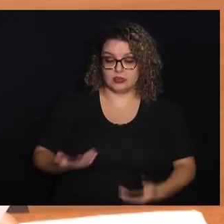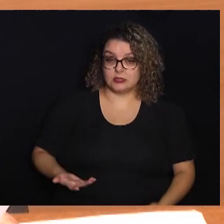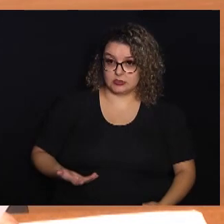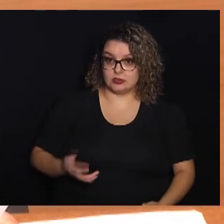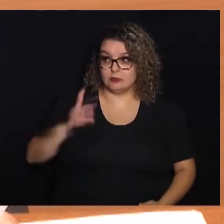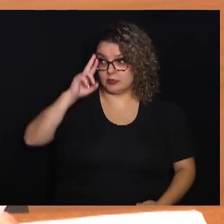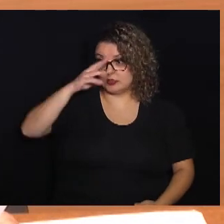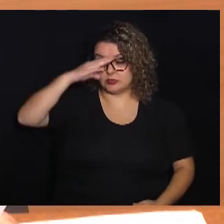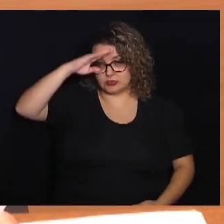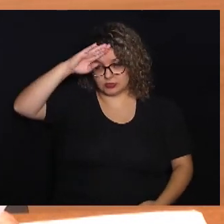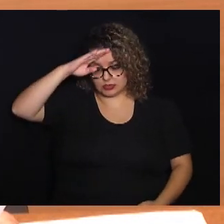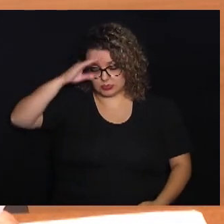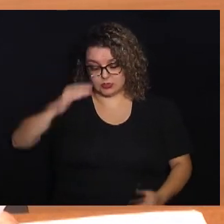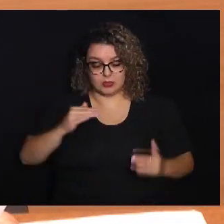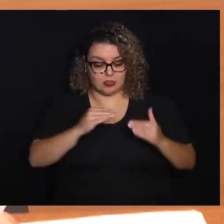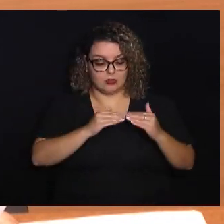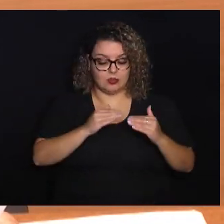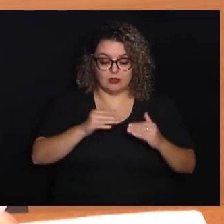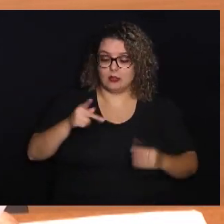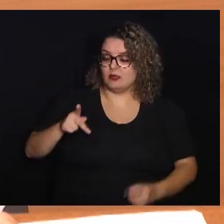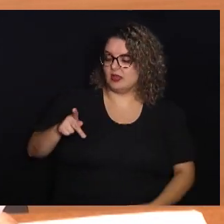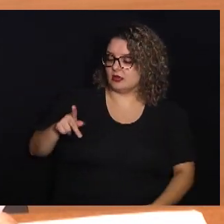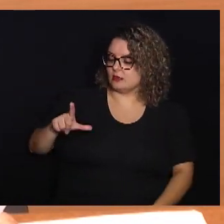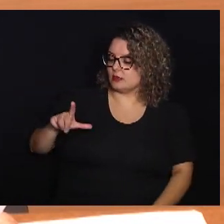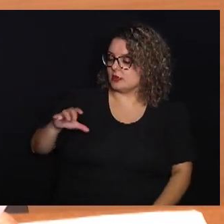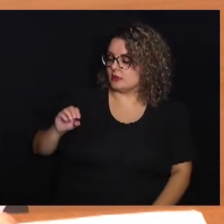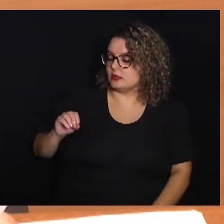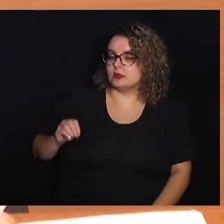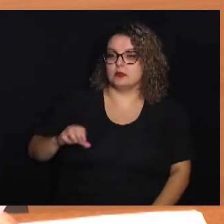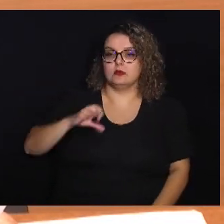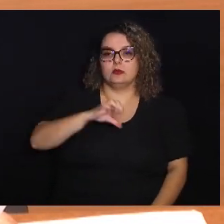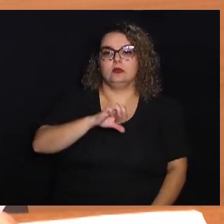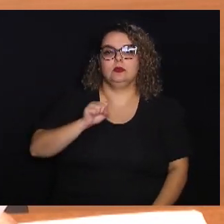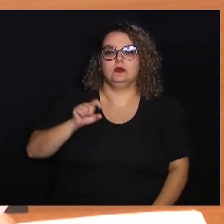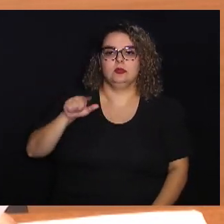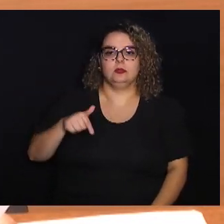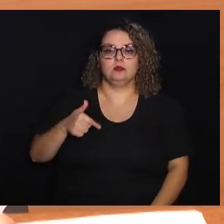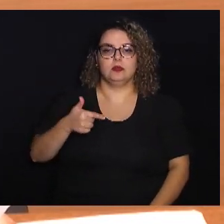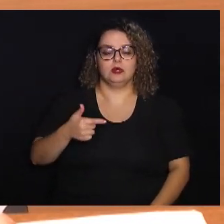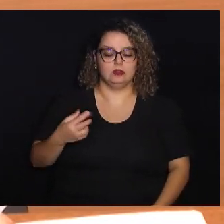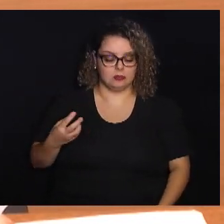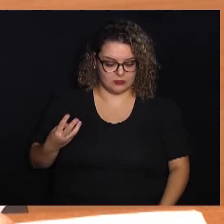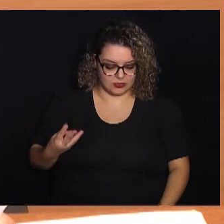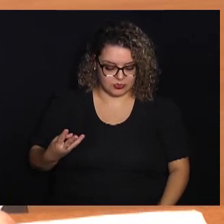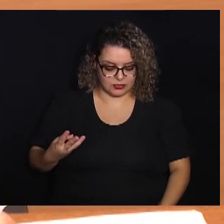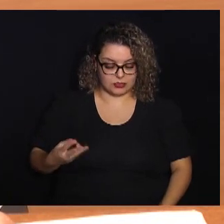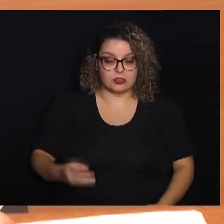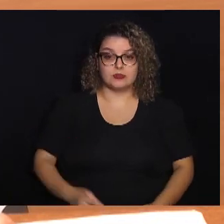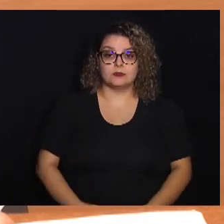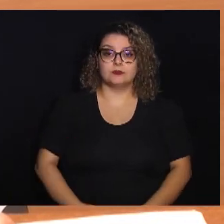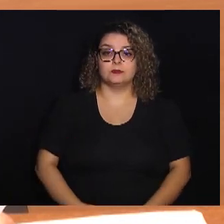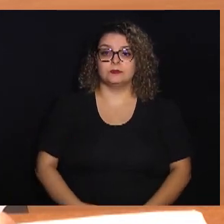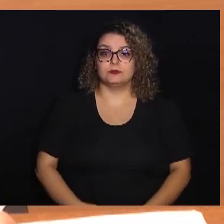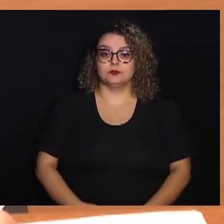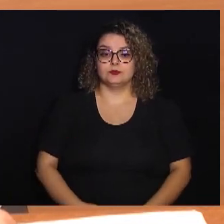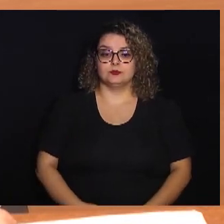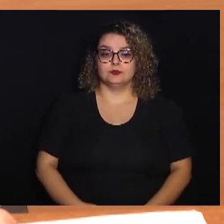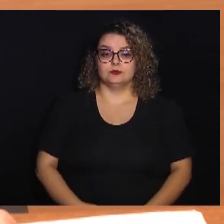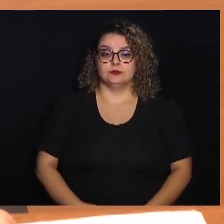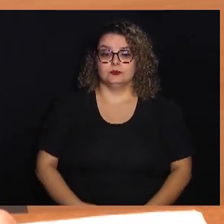sugerido pelo senr Marcelo da farmácia favorável ao plo 98/2022 processo número